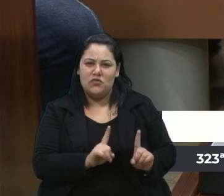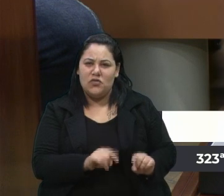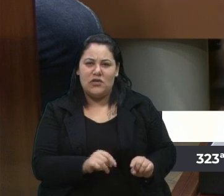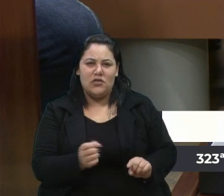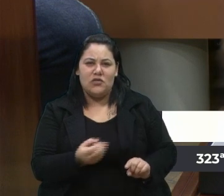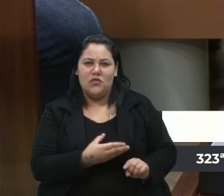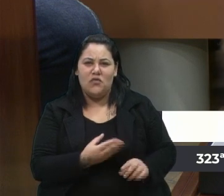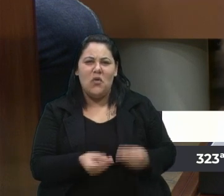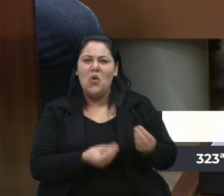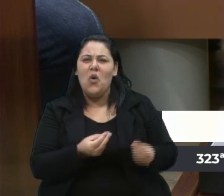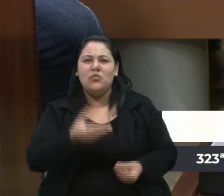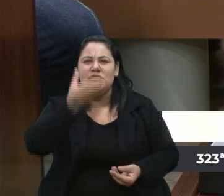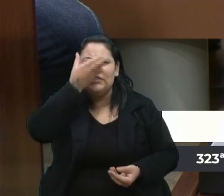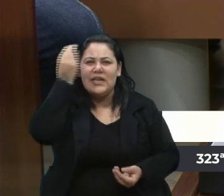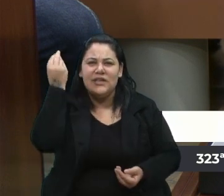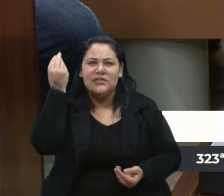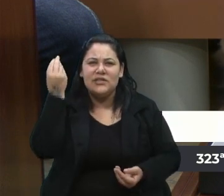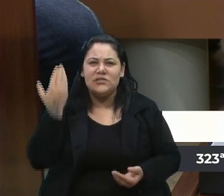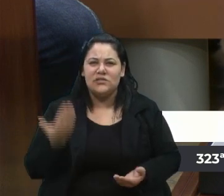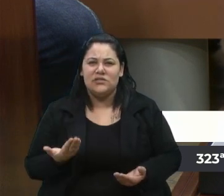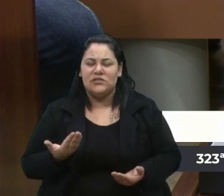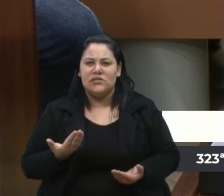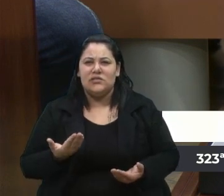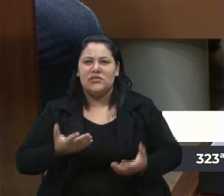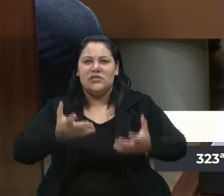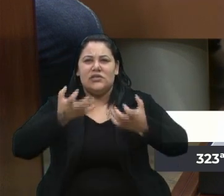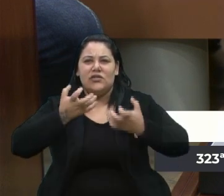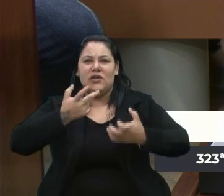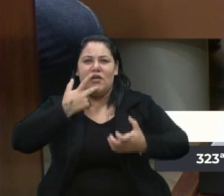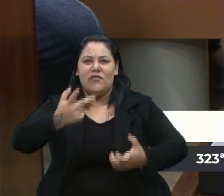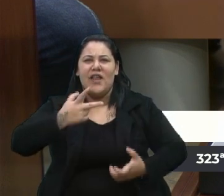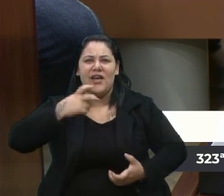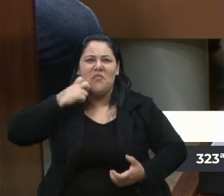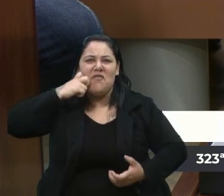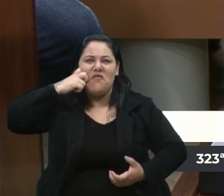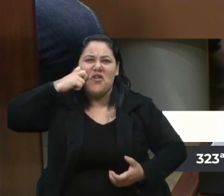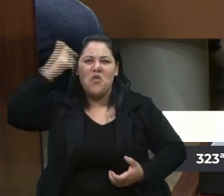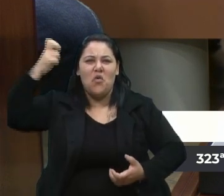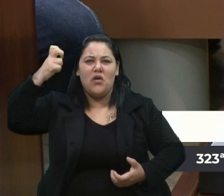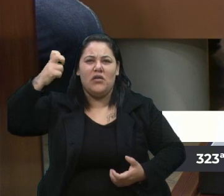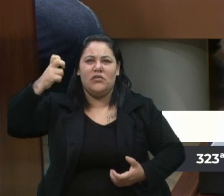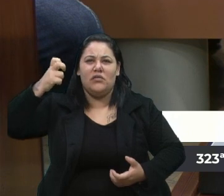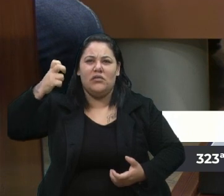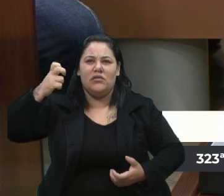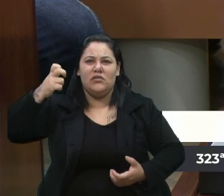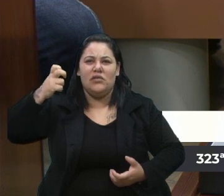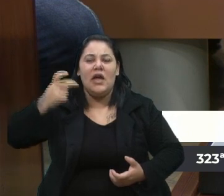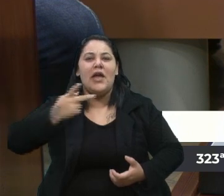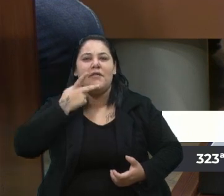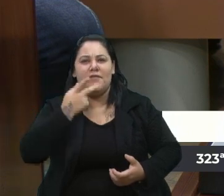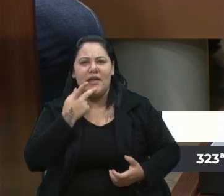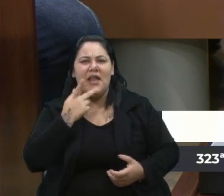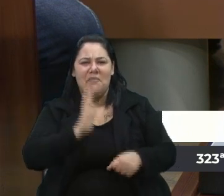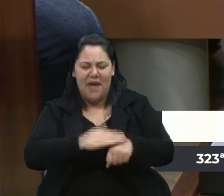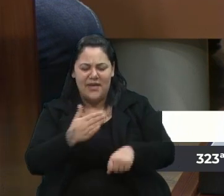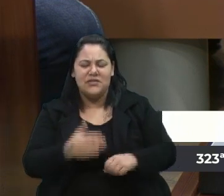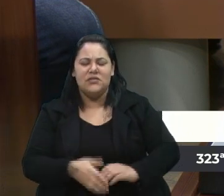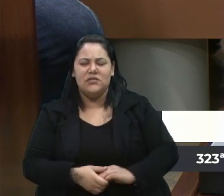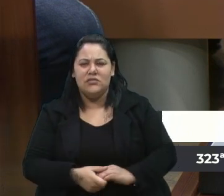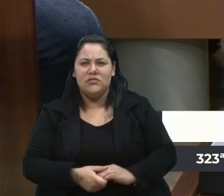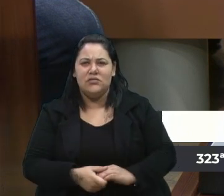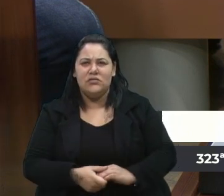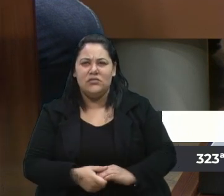então eu quero dizer para vocês assim que foi vergonhoso e dizer mais para vocês